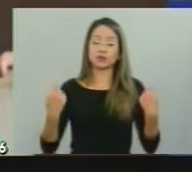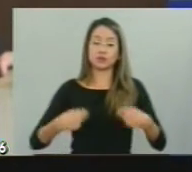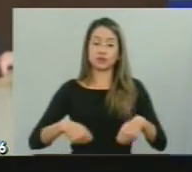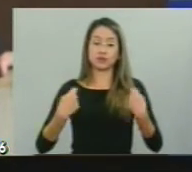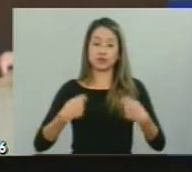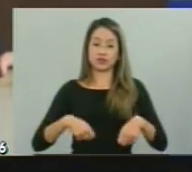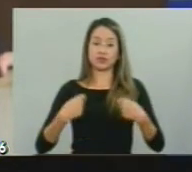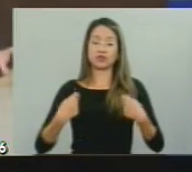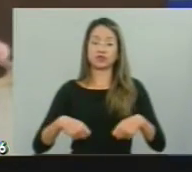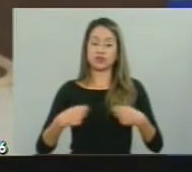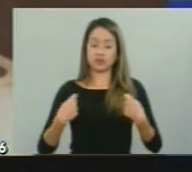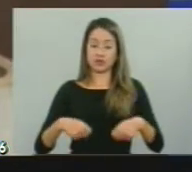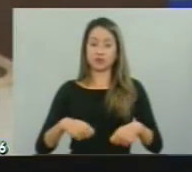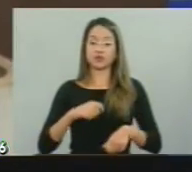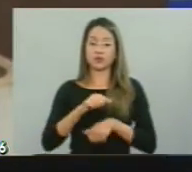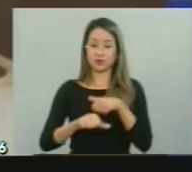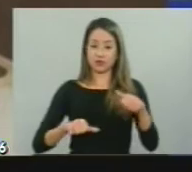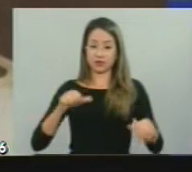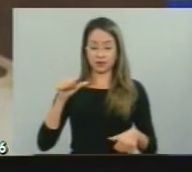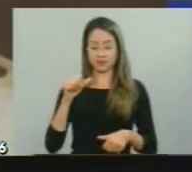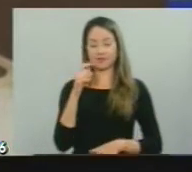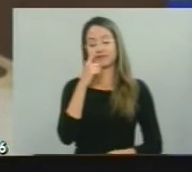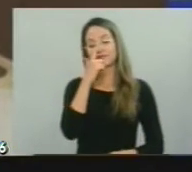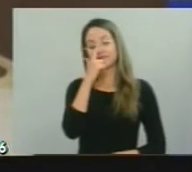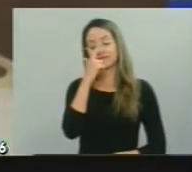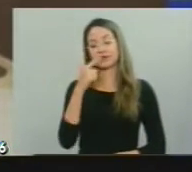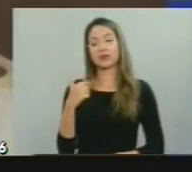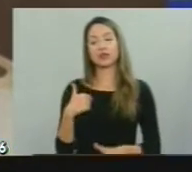às ruas. Finalizo, presidente,